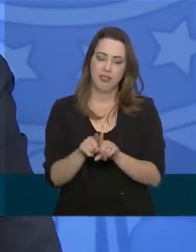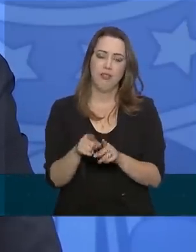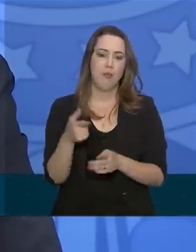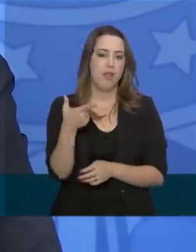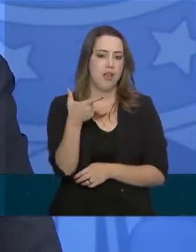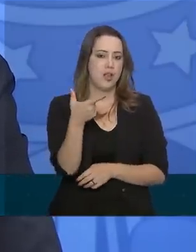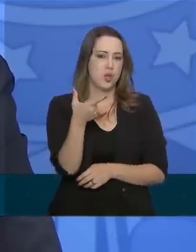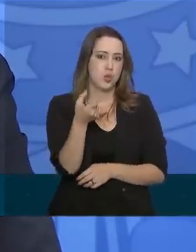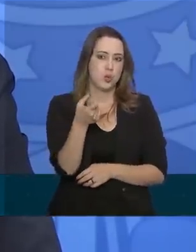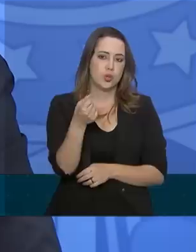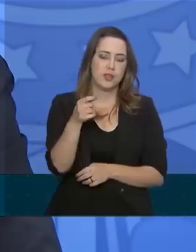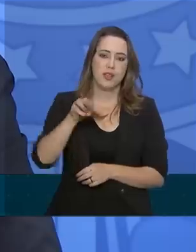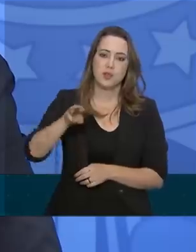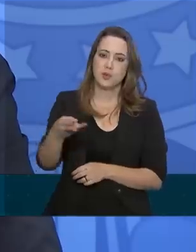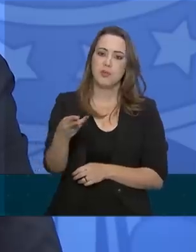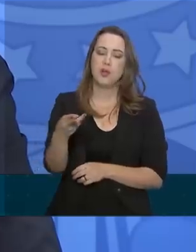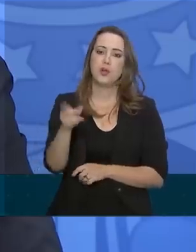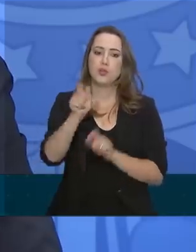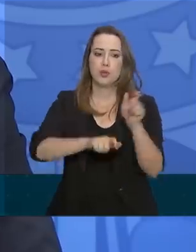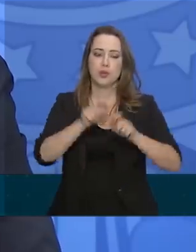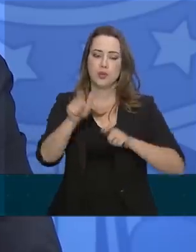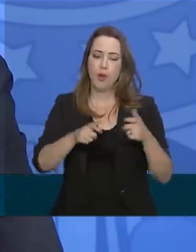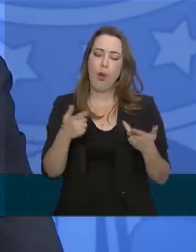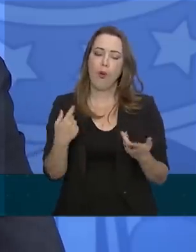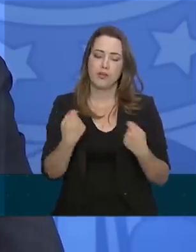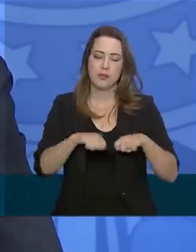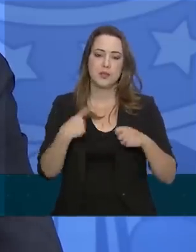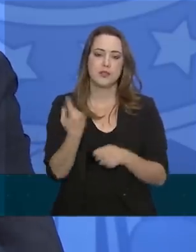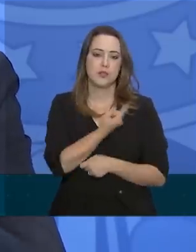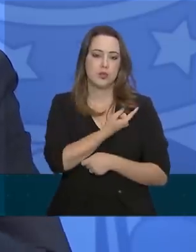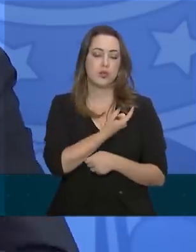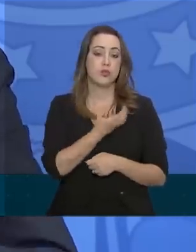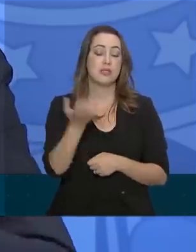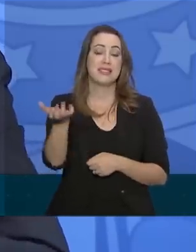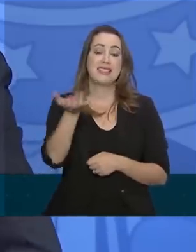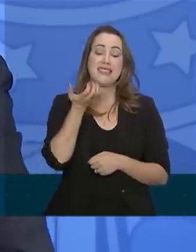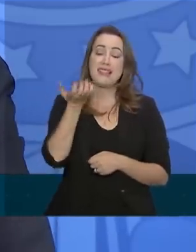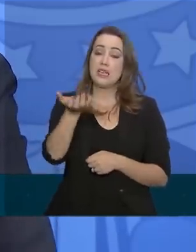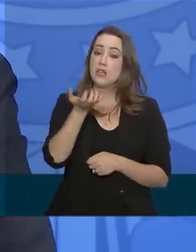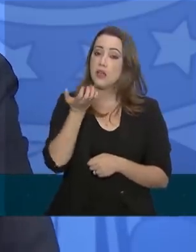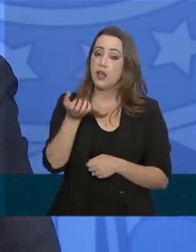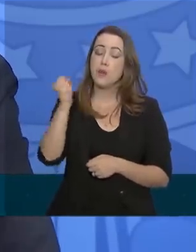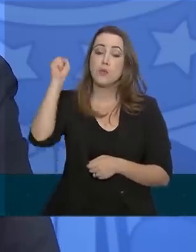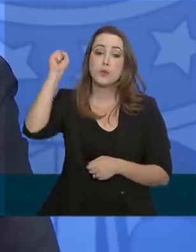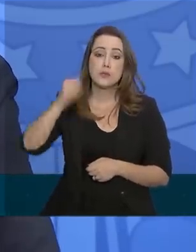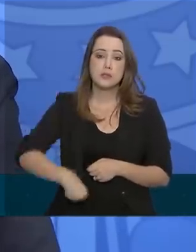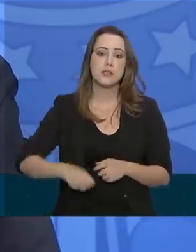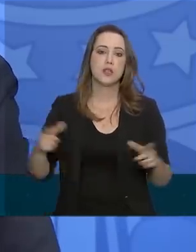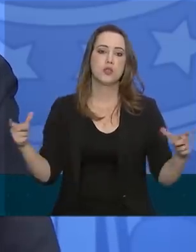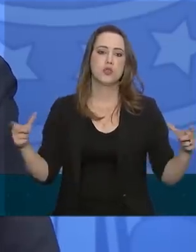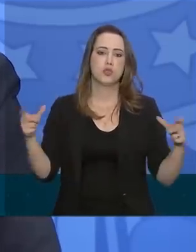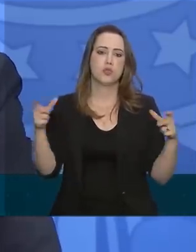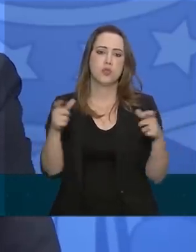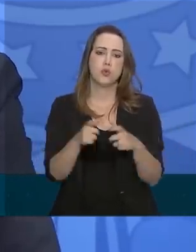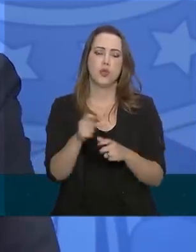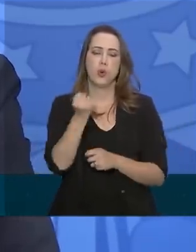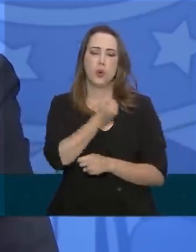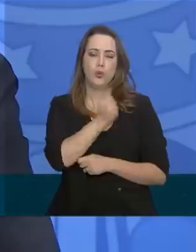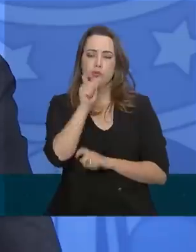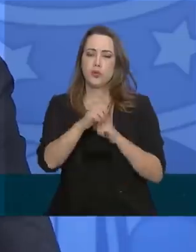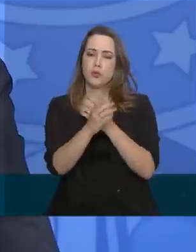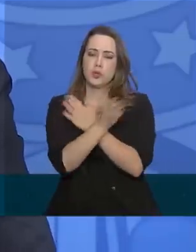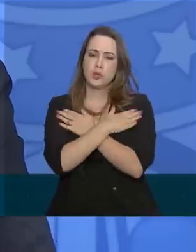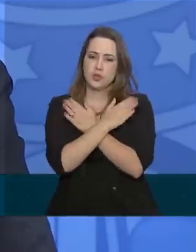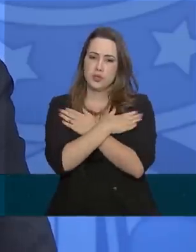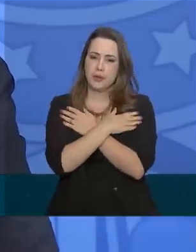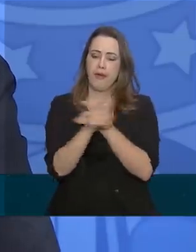poucos milhões de habitantes que depende nós devemos diminuir o que pretendemos obviamente diminui o número de empregados e desempregados diminuiu a violência